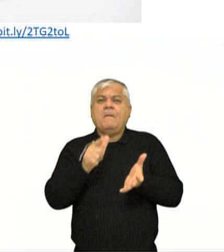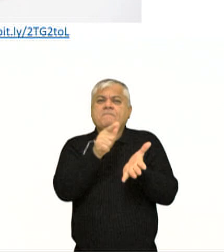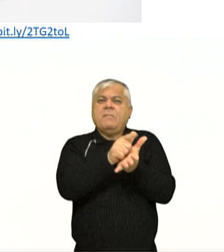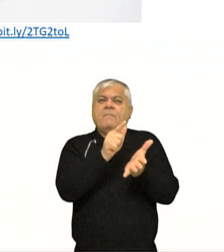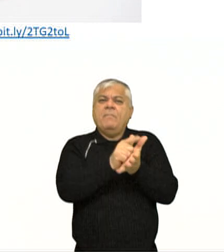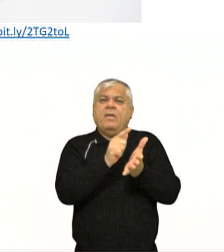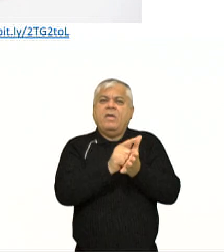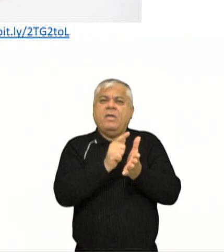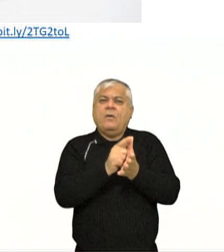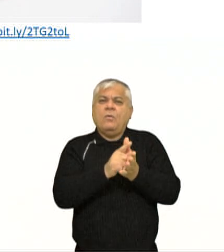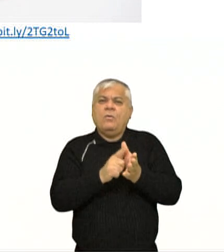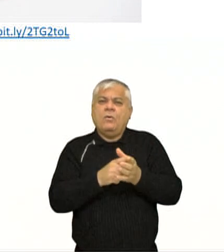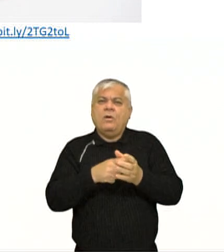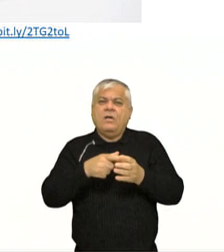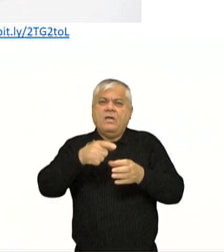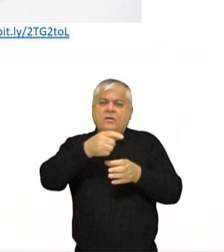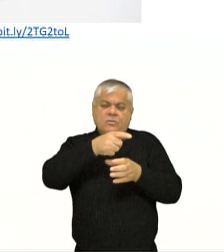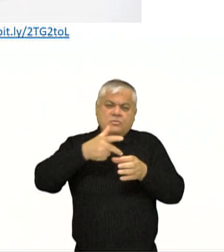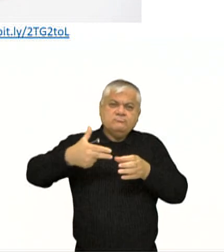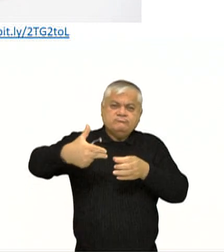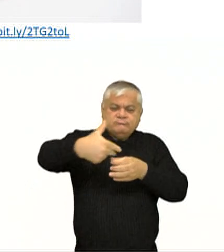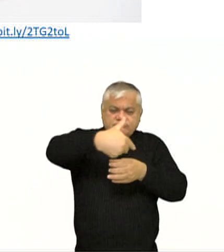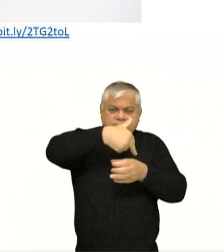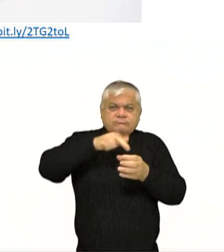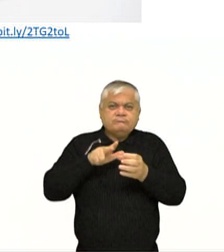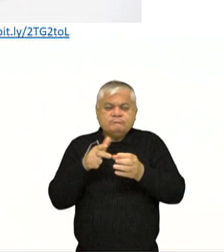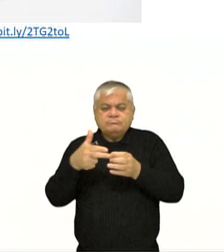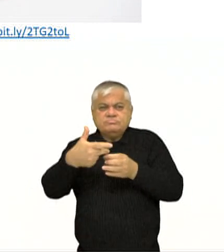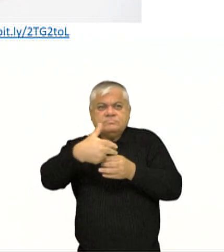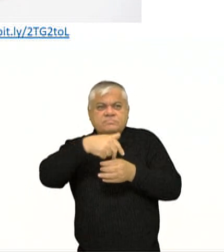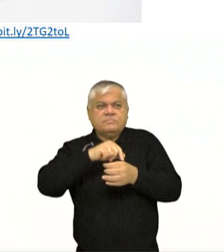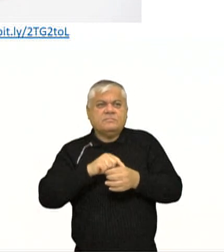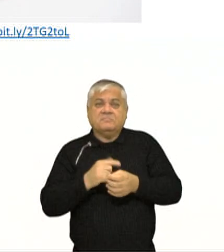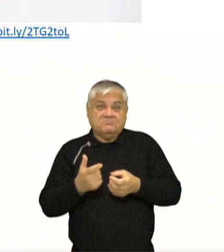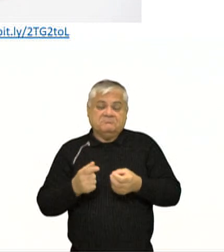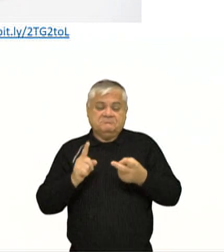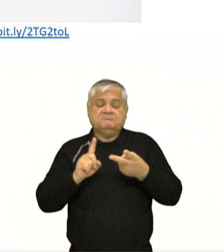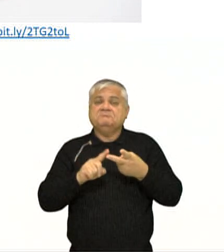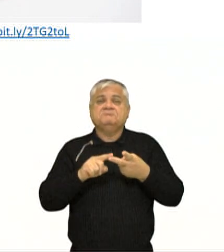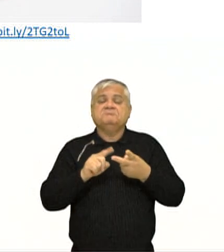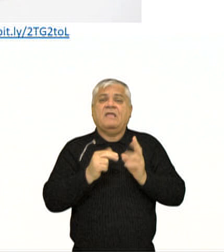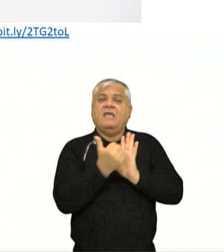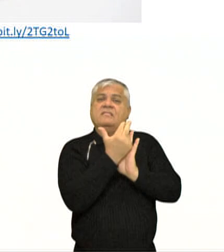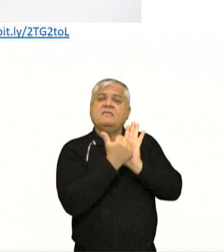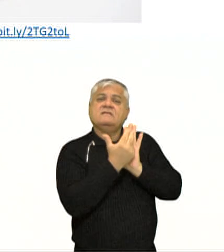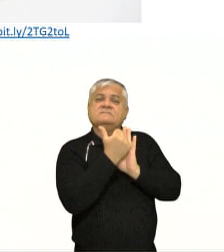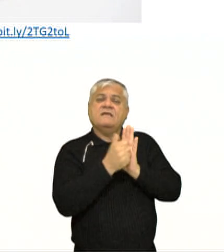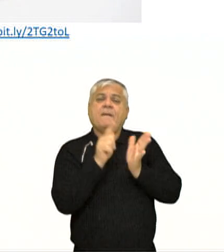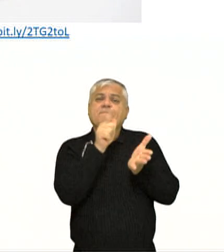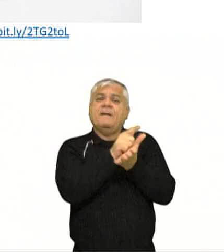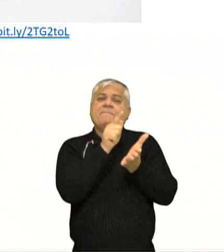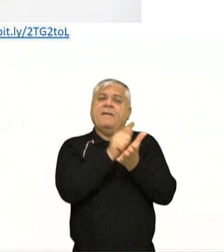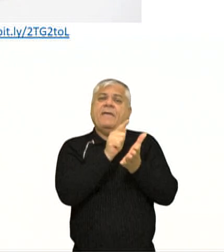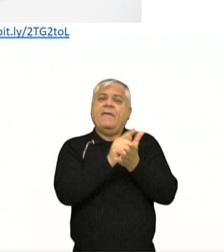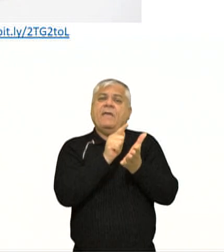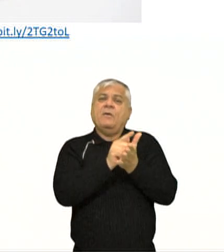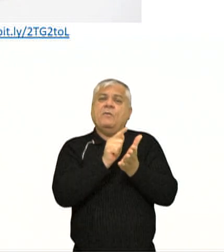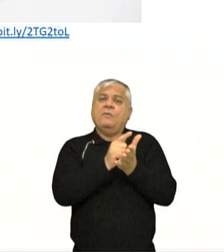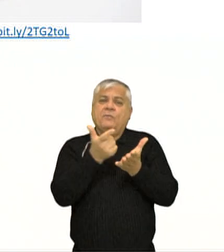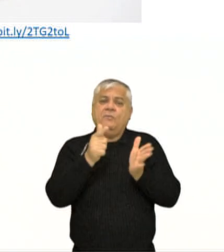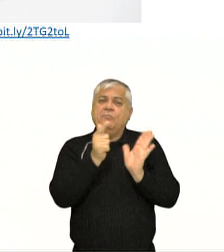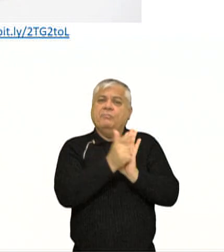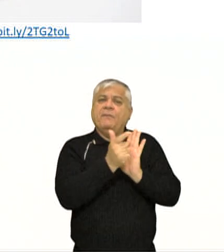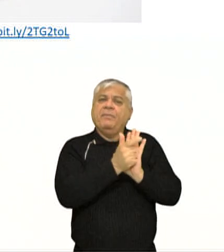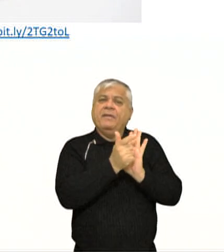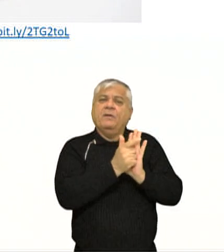uma base, por exemplo, tá? Aqui é desenhando as peças num pedacinho de papelão também